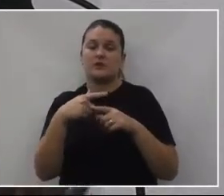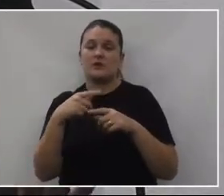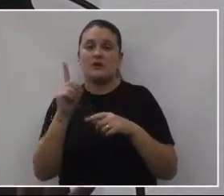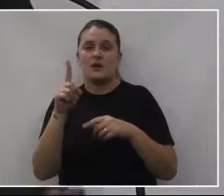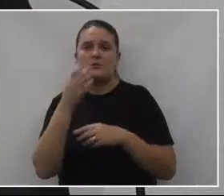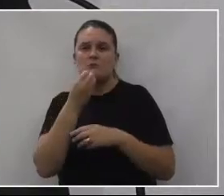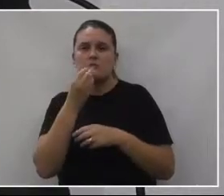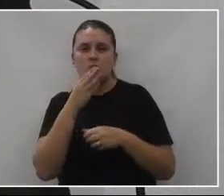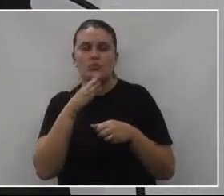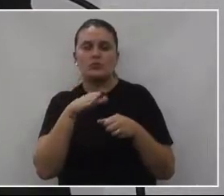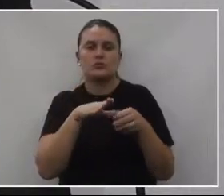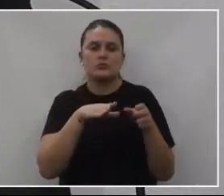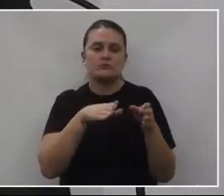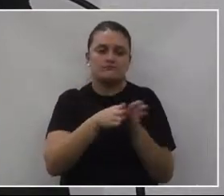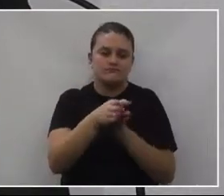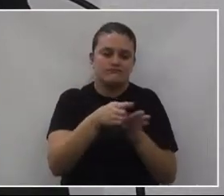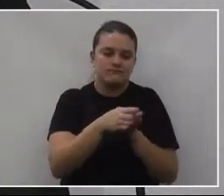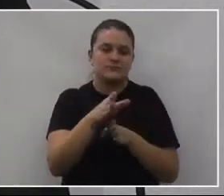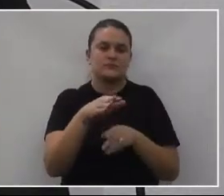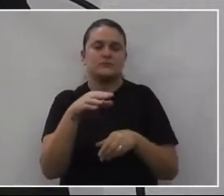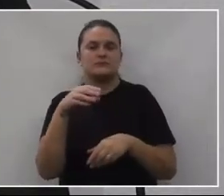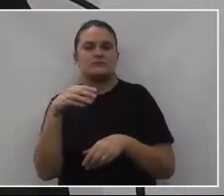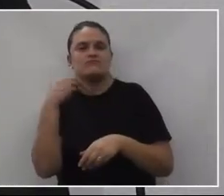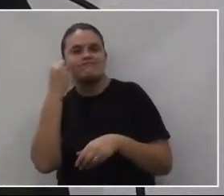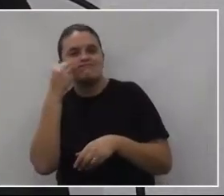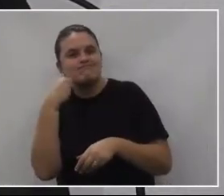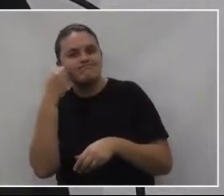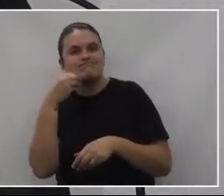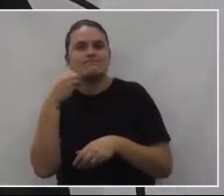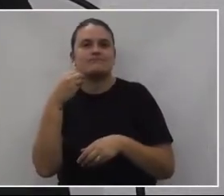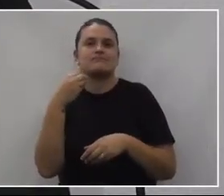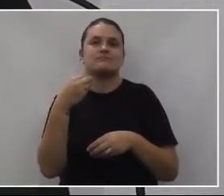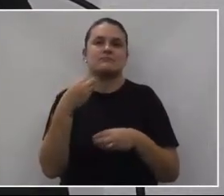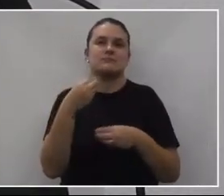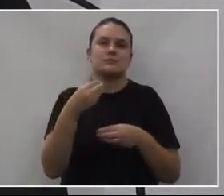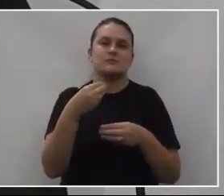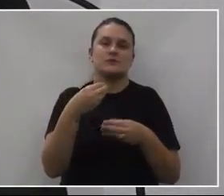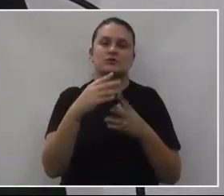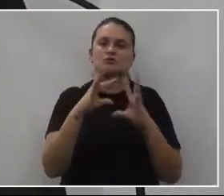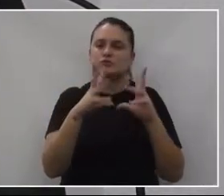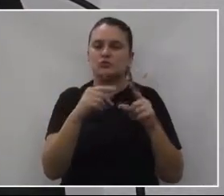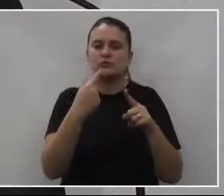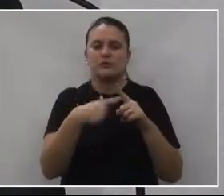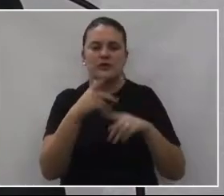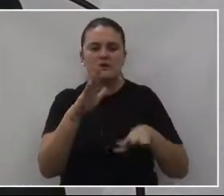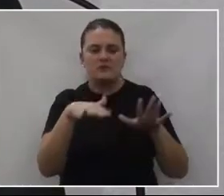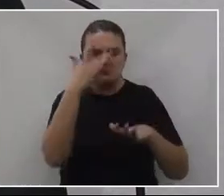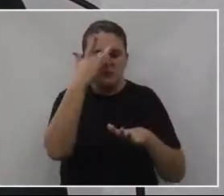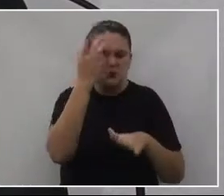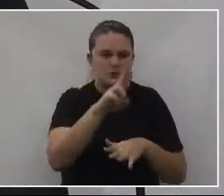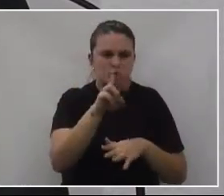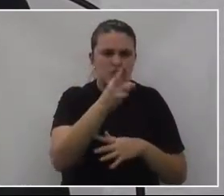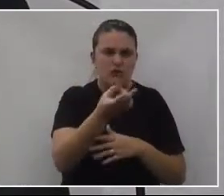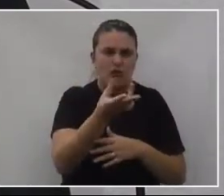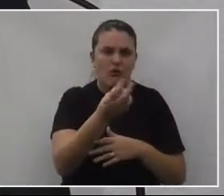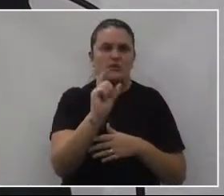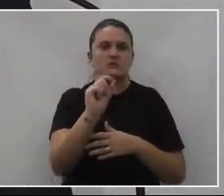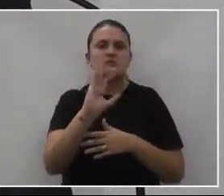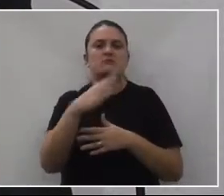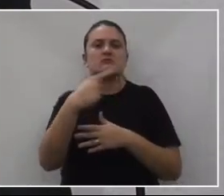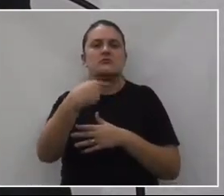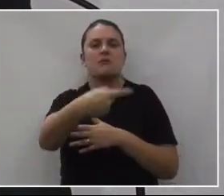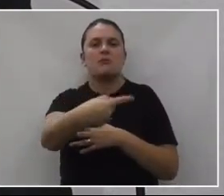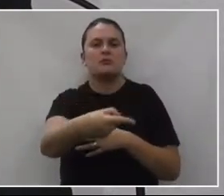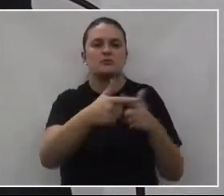vivenciou de perto ou mais de longe, uma situação de um dependente químico, das consequências que isso traz para o